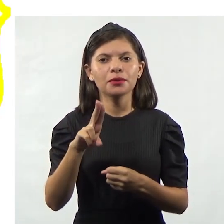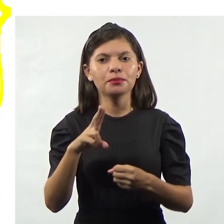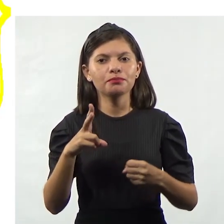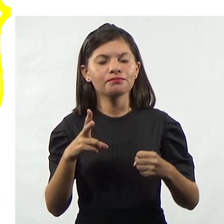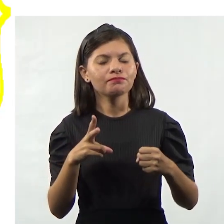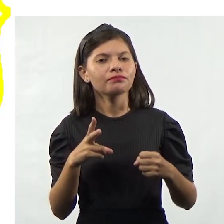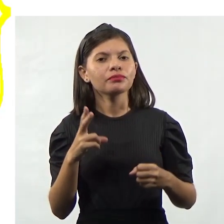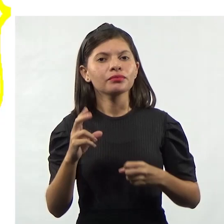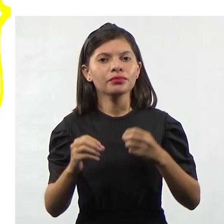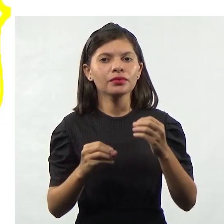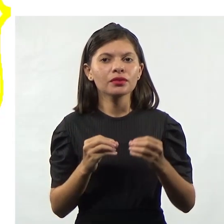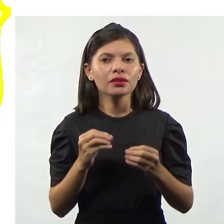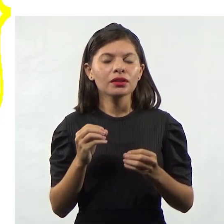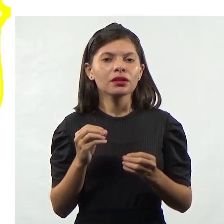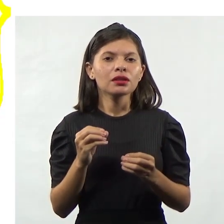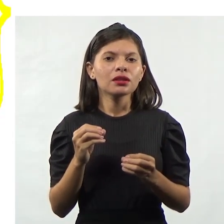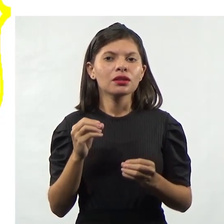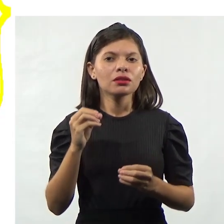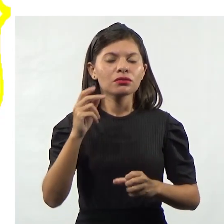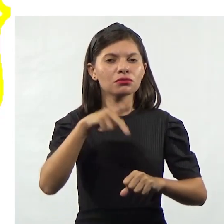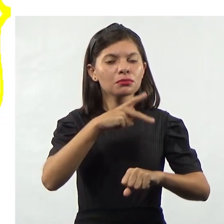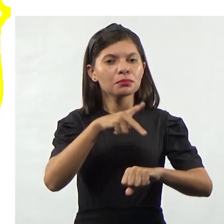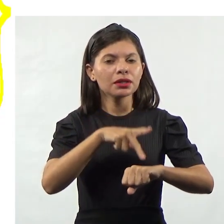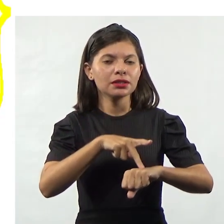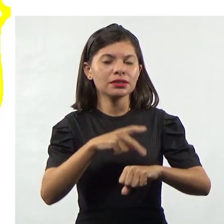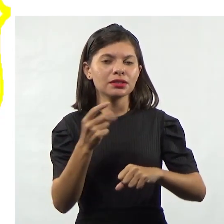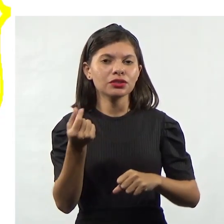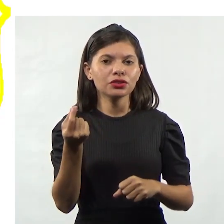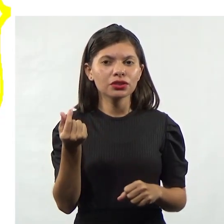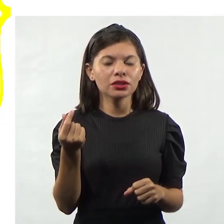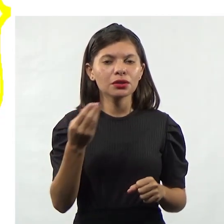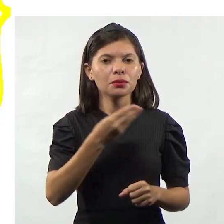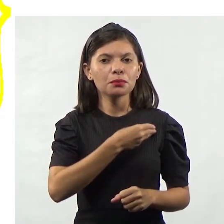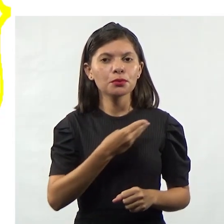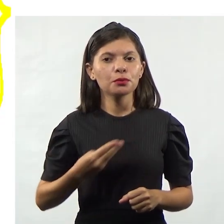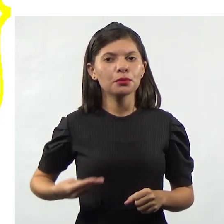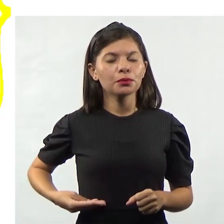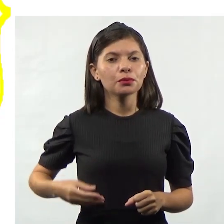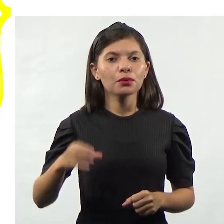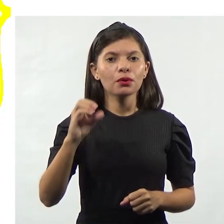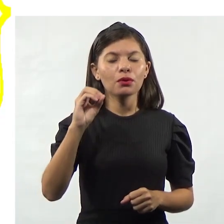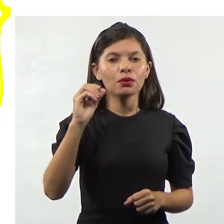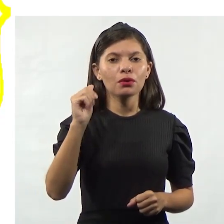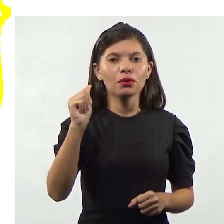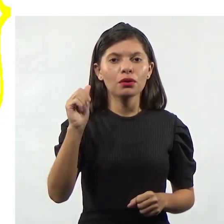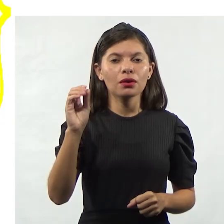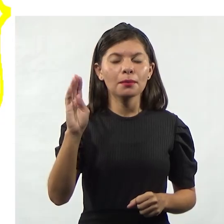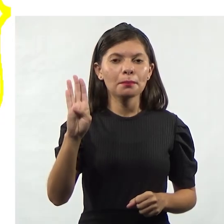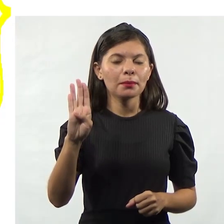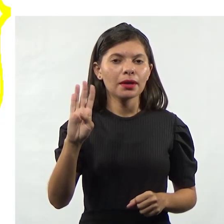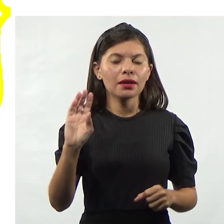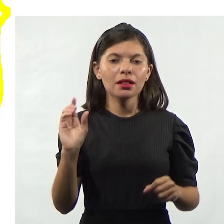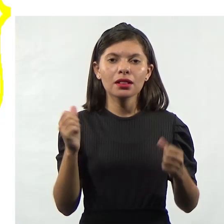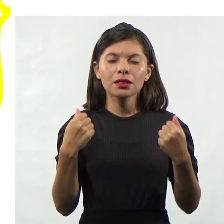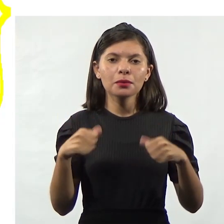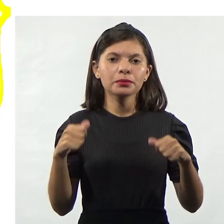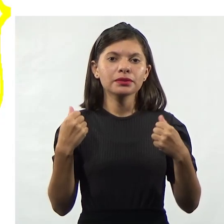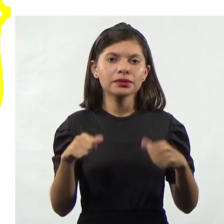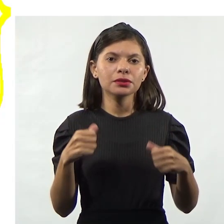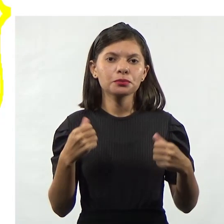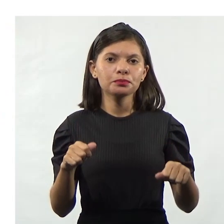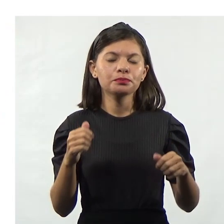verbas provenientes de repasses voluntários da União, que é quando tiver o dinheiro público. E a OAB também não precisa